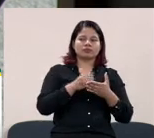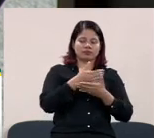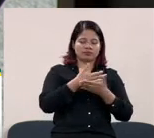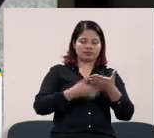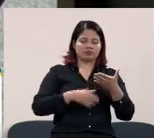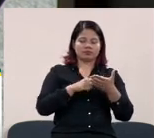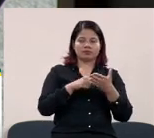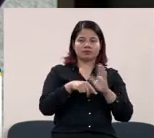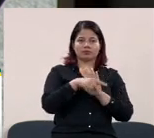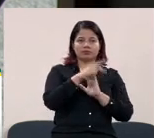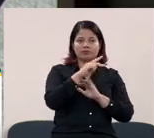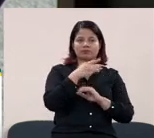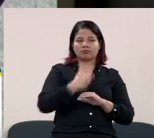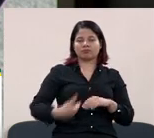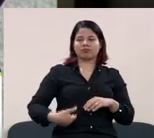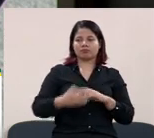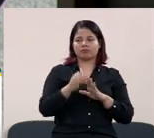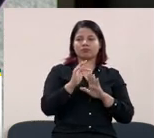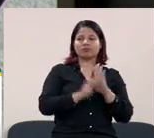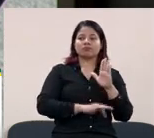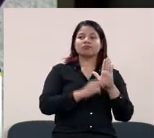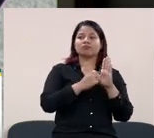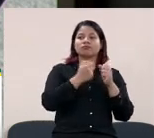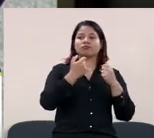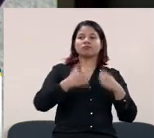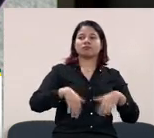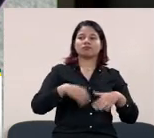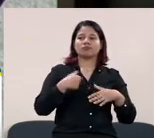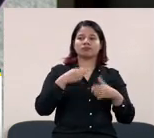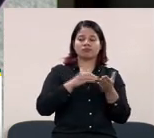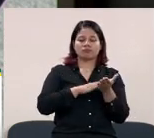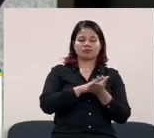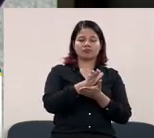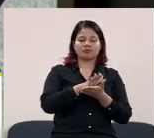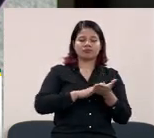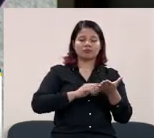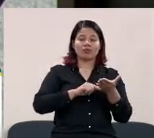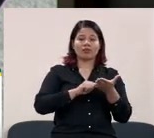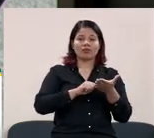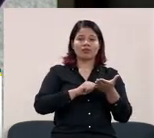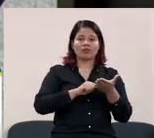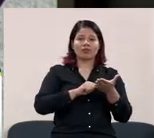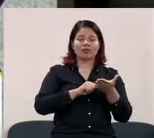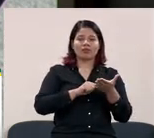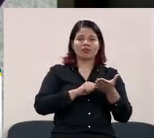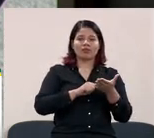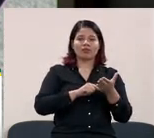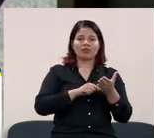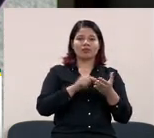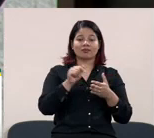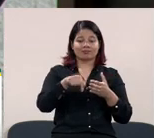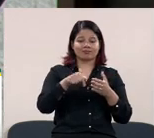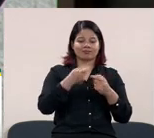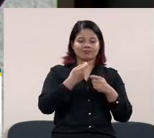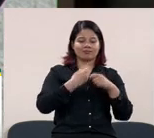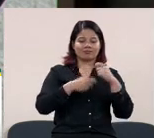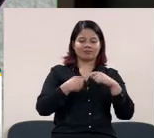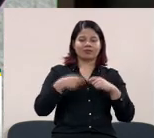federal, que traz um modelo econômico diferente para o Brasil, que foi instalado nos últimos anos.